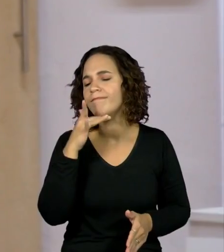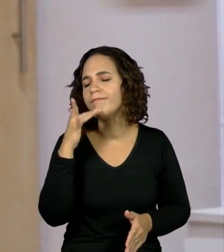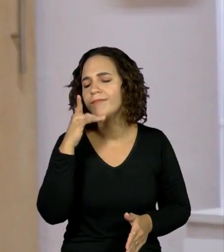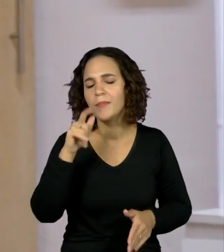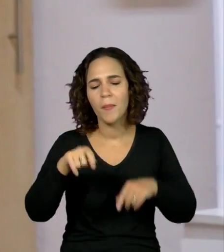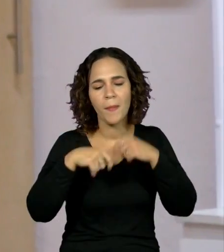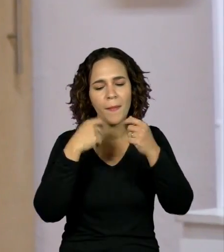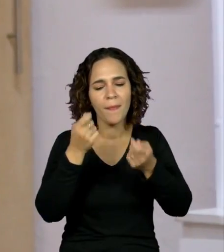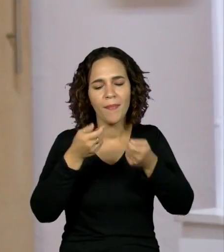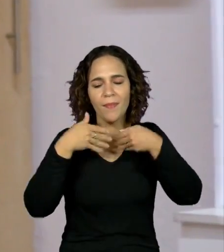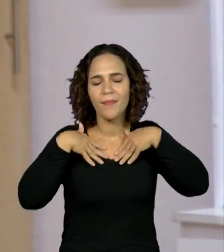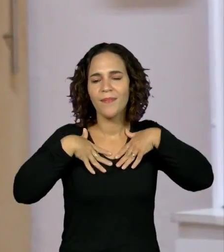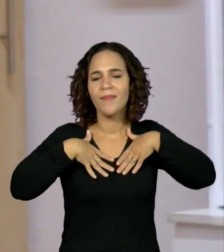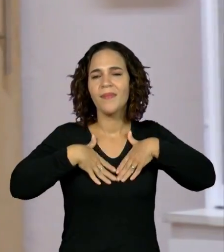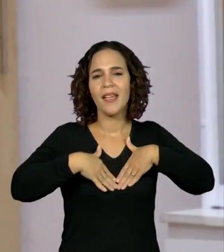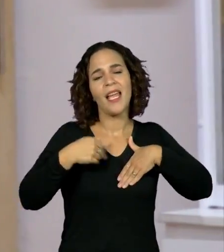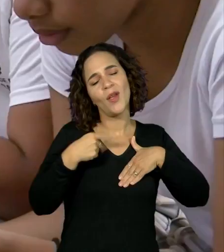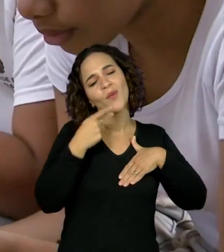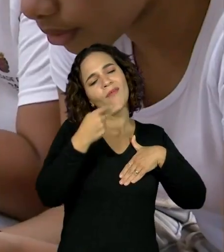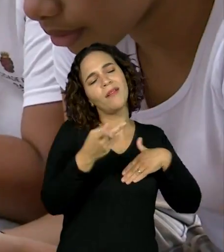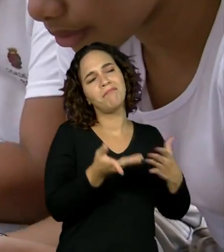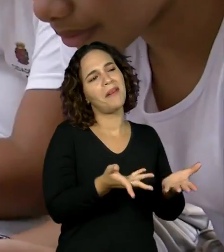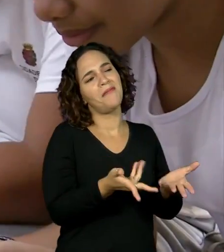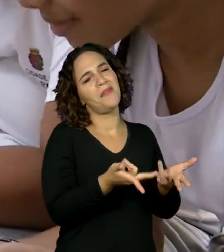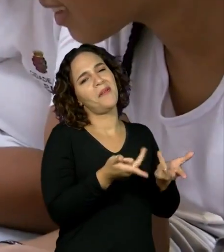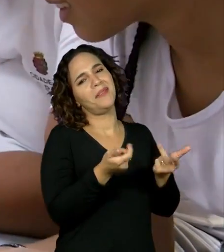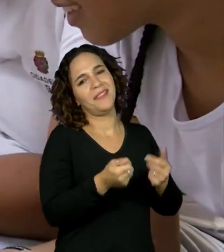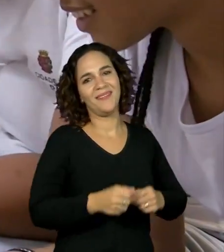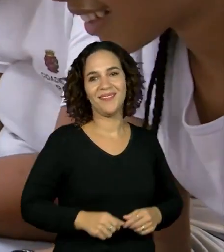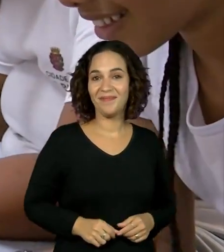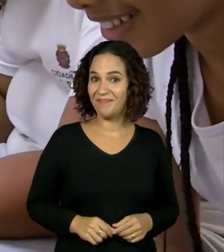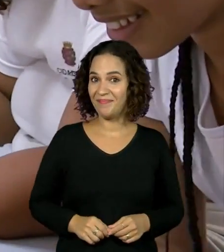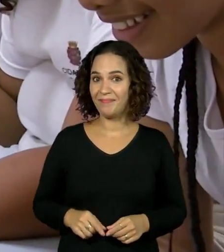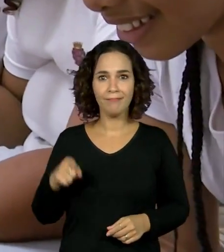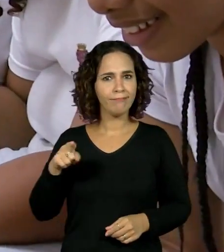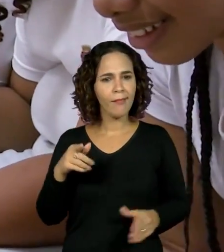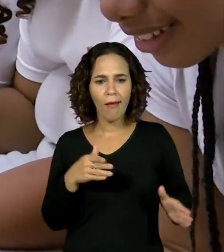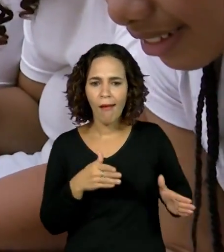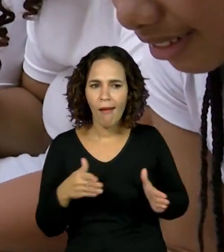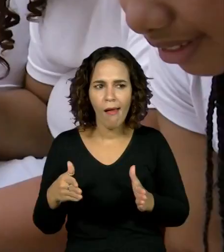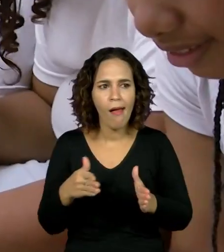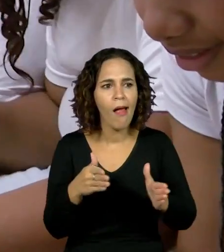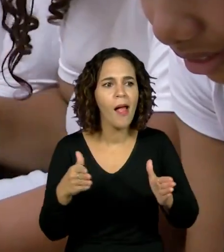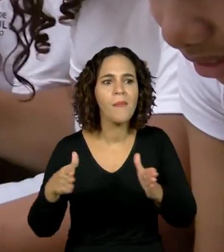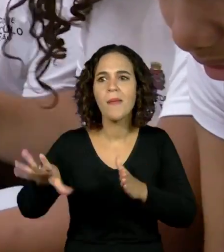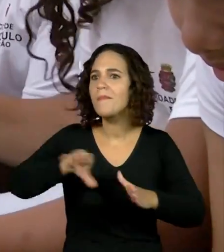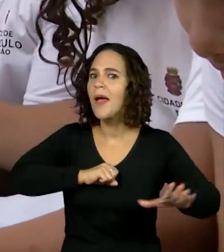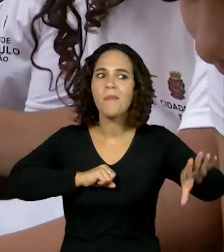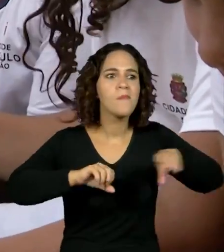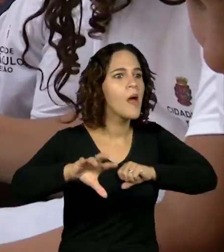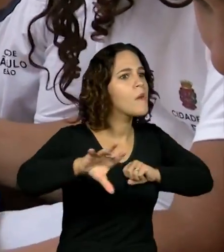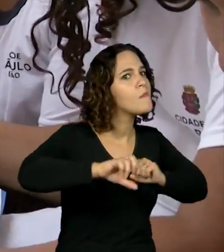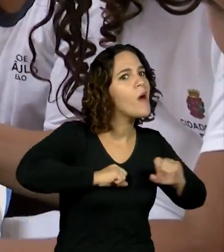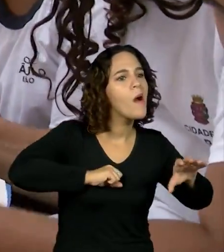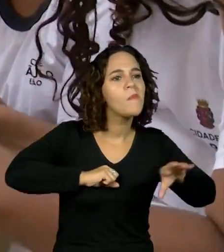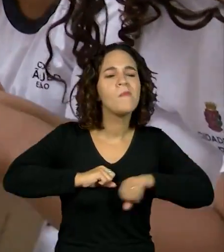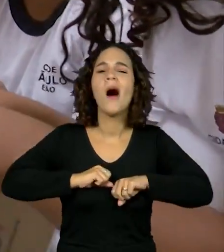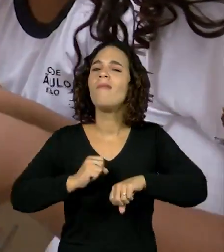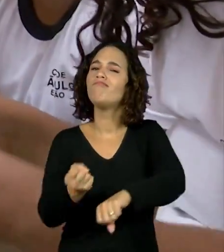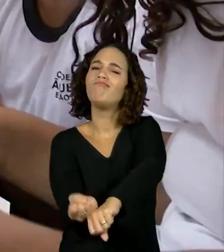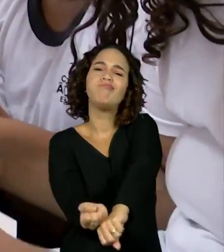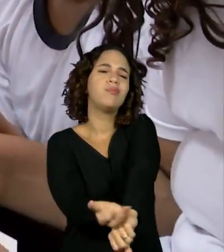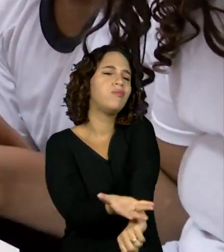vezes nem está tão boa, mas falo que está maravilhosa. Samira! Um caminho para despertar as emoções e estimular